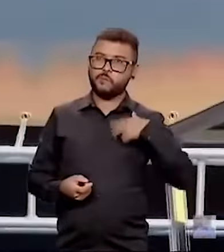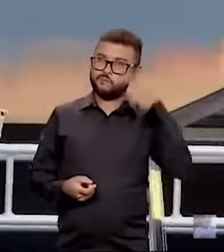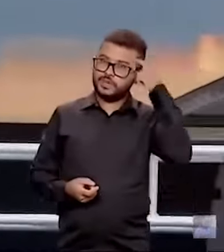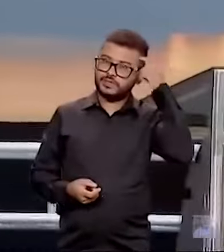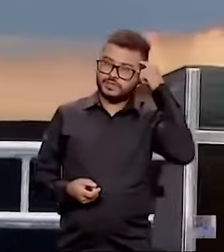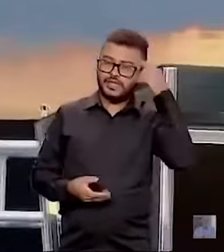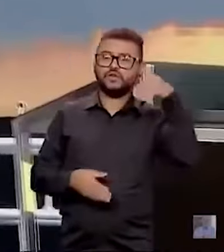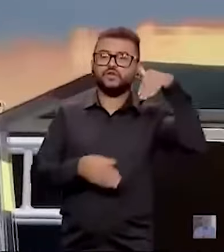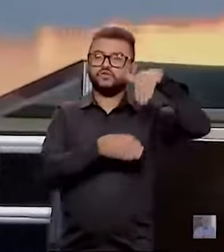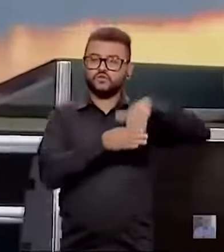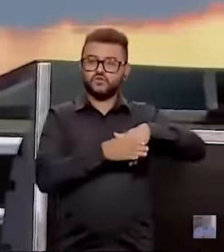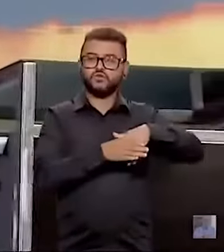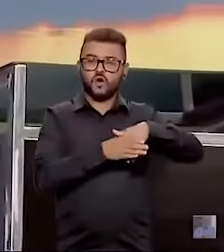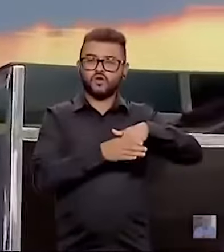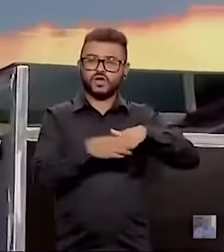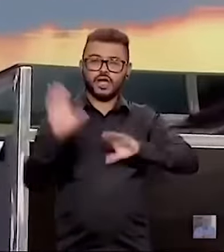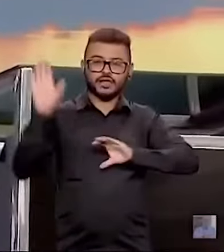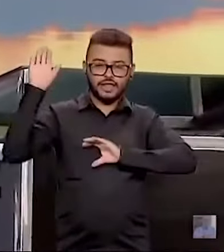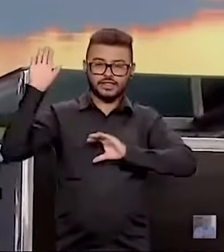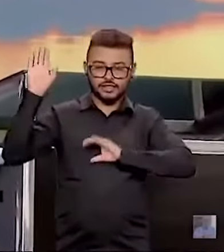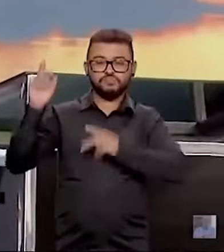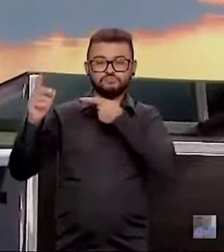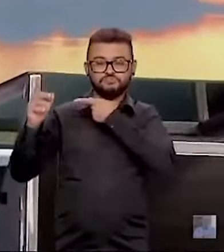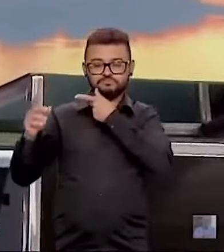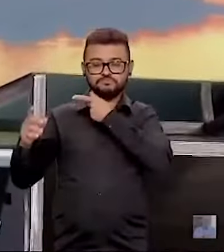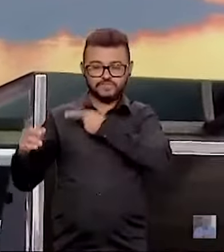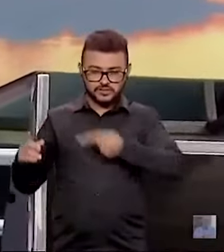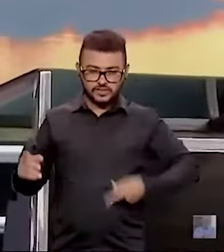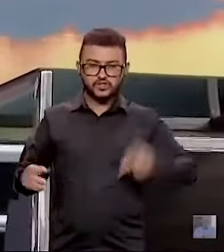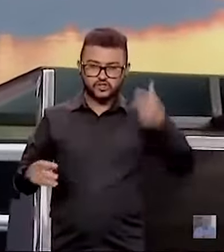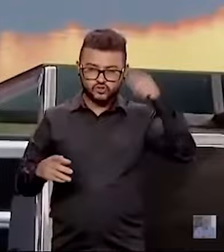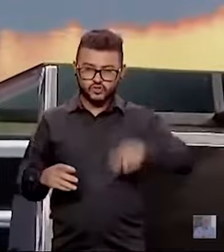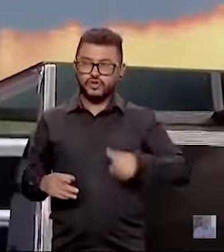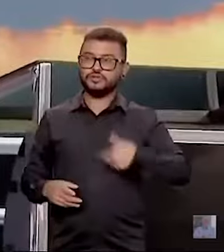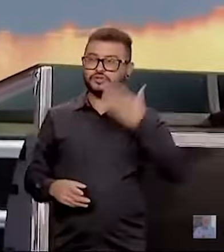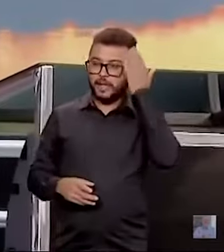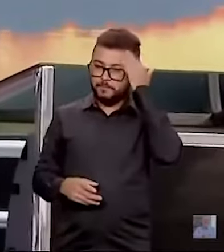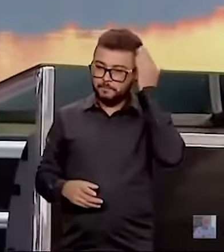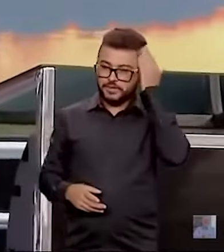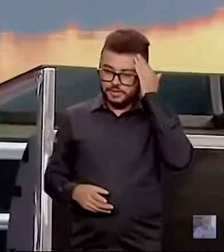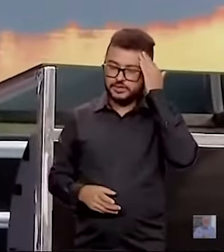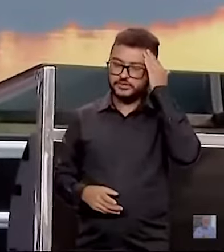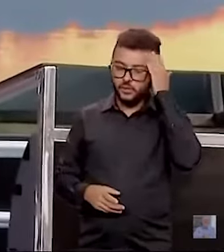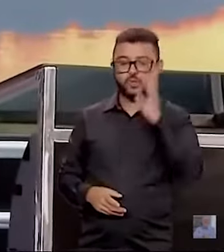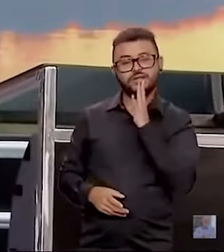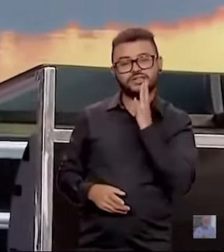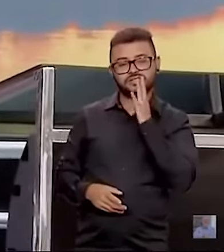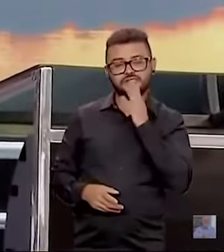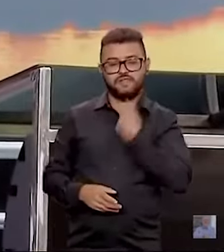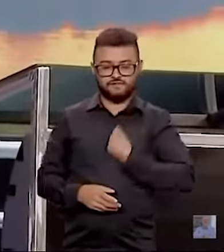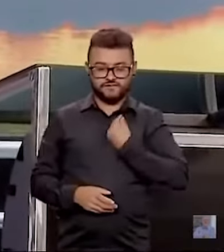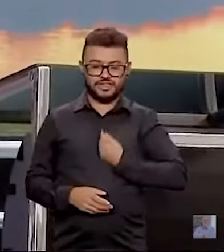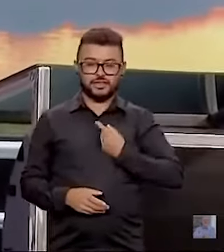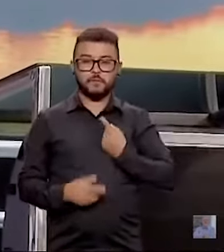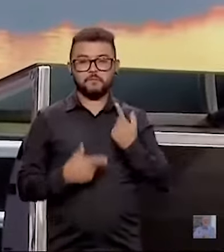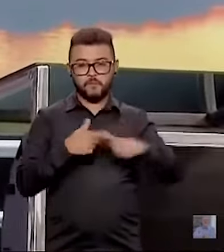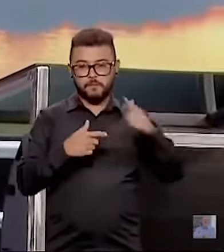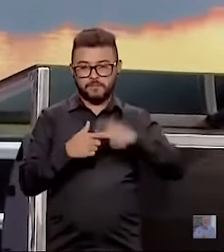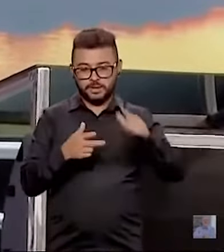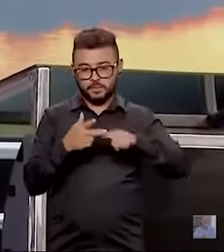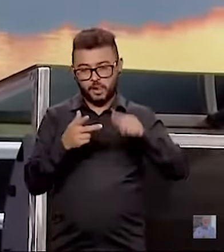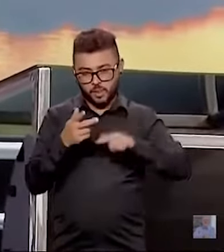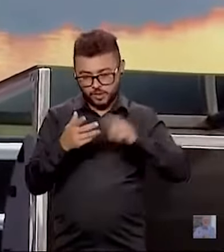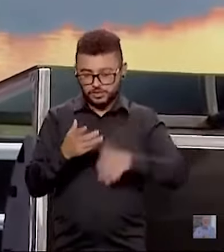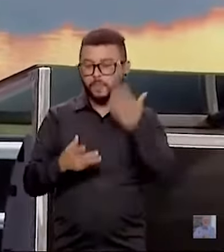resolvi me candidatar a presidente da República outra vez, eu sabia o que eu ia